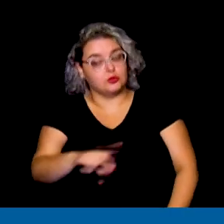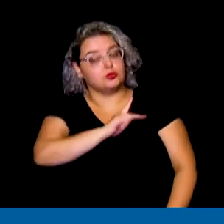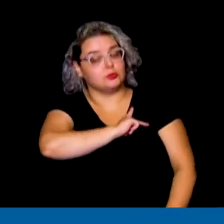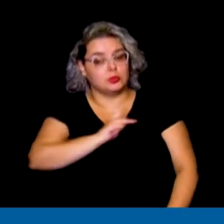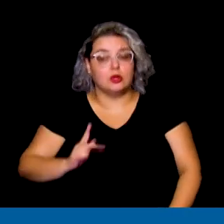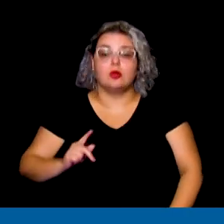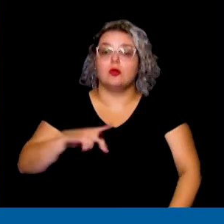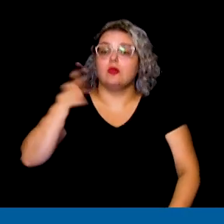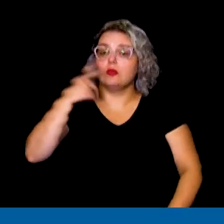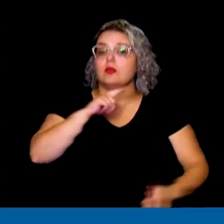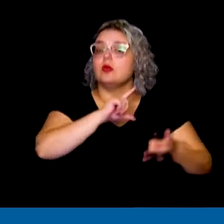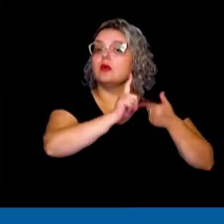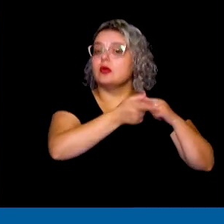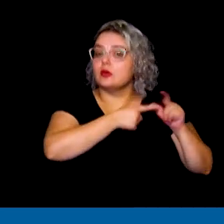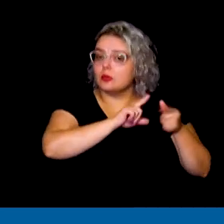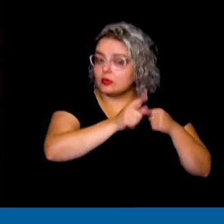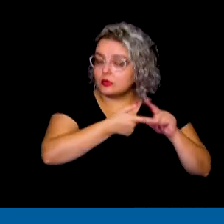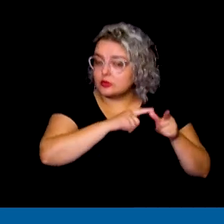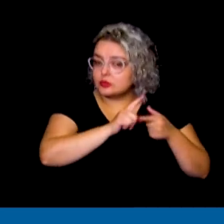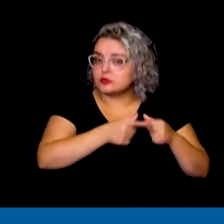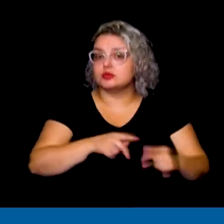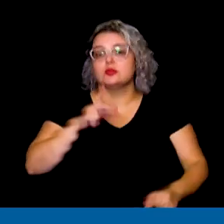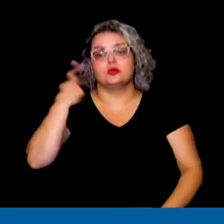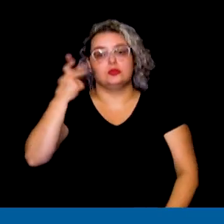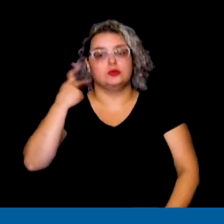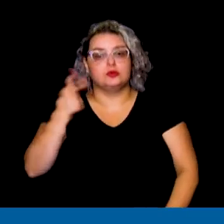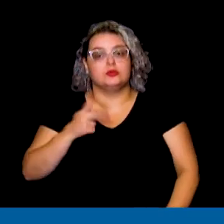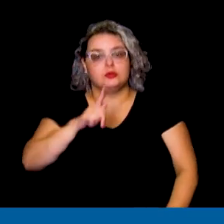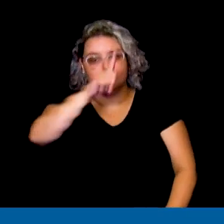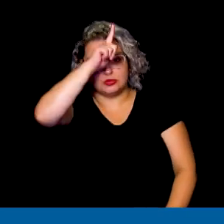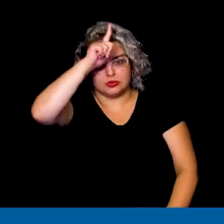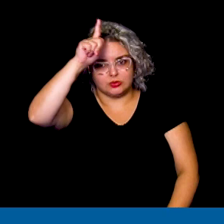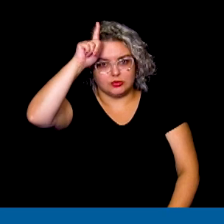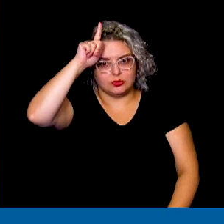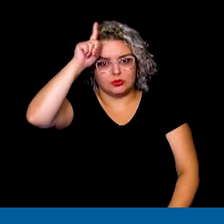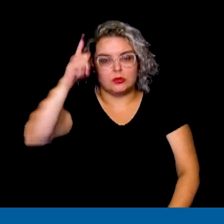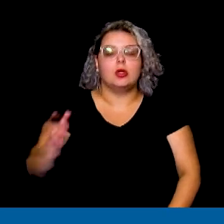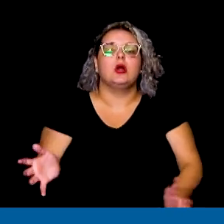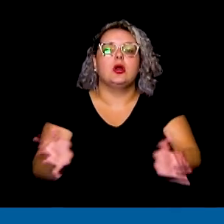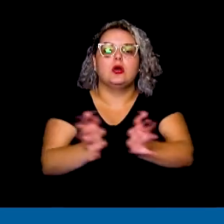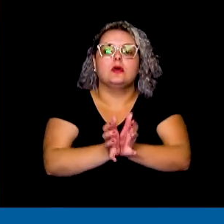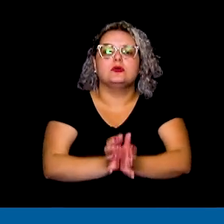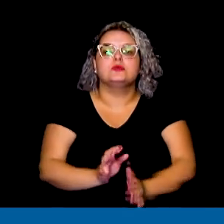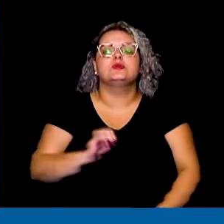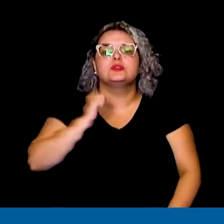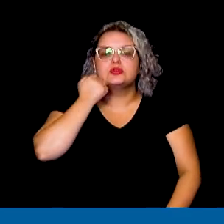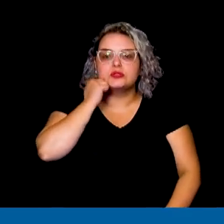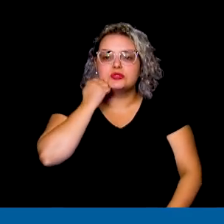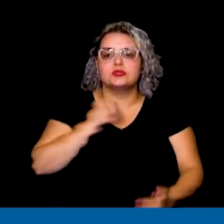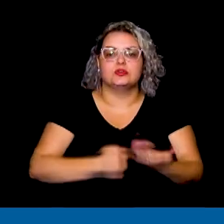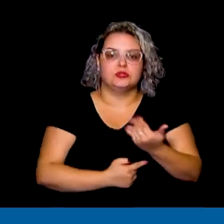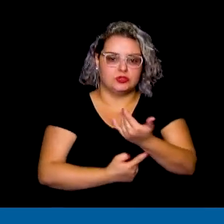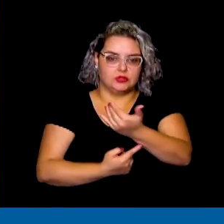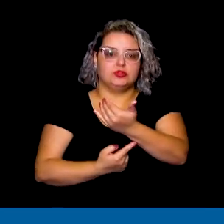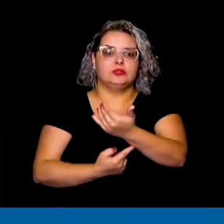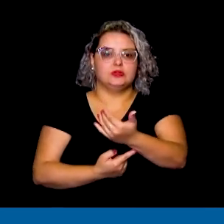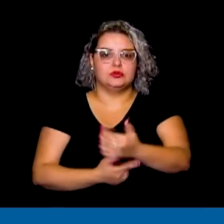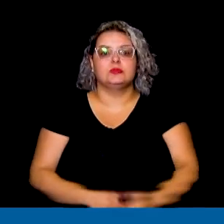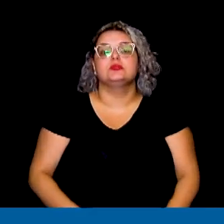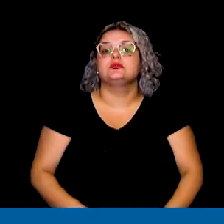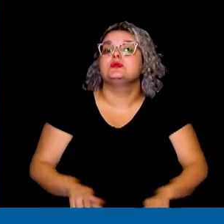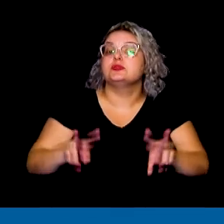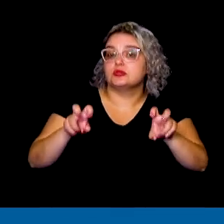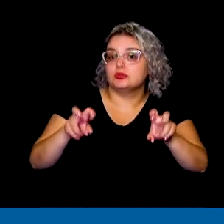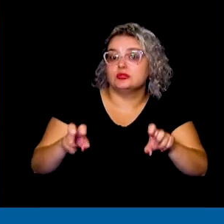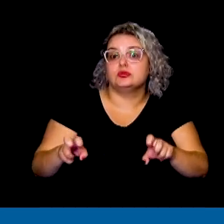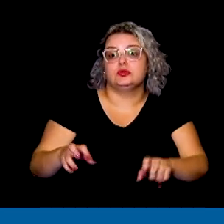quem também permanece é o vereador Major Jaime o vereador Gustavo PT quem vai presidir a comissão de ciência